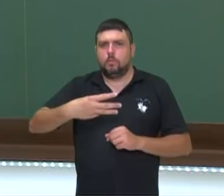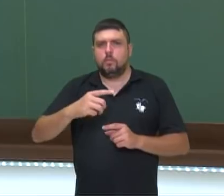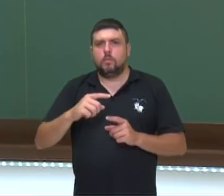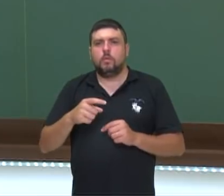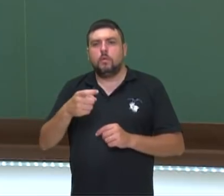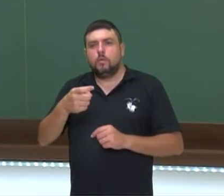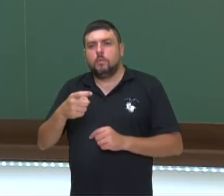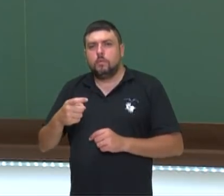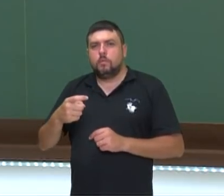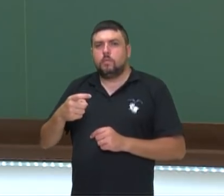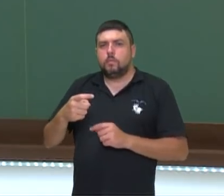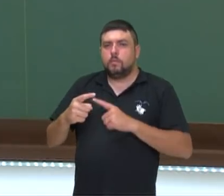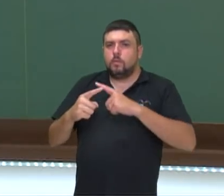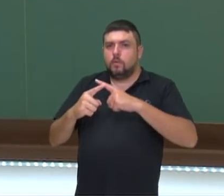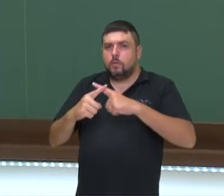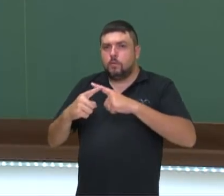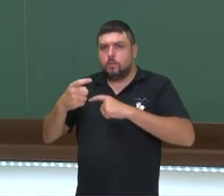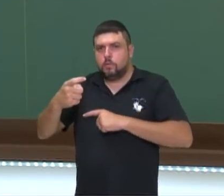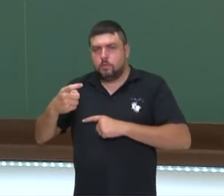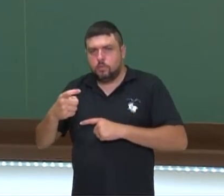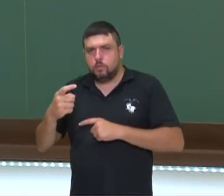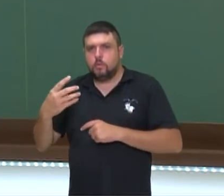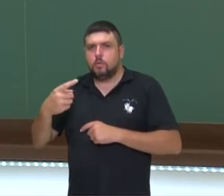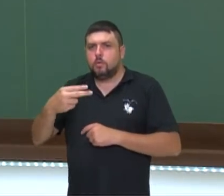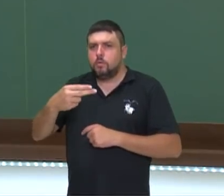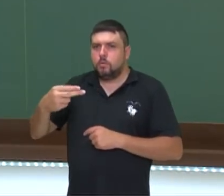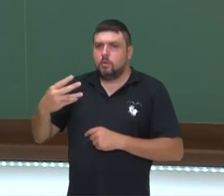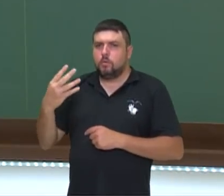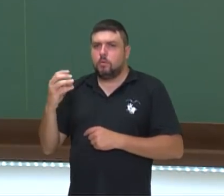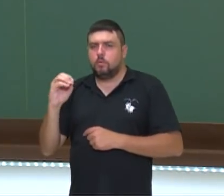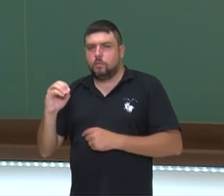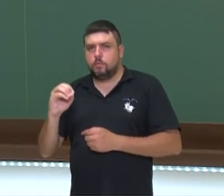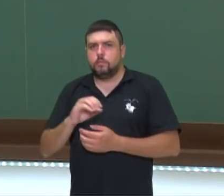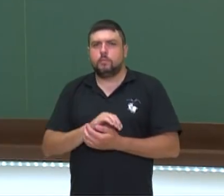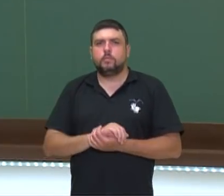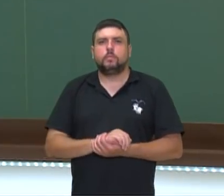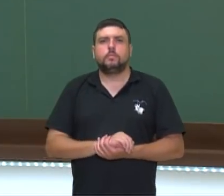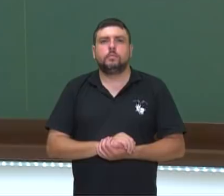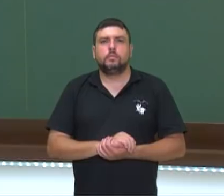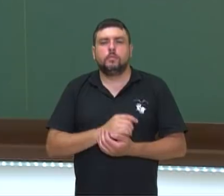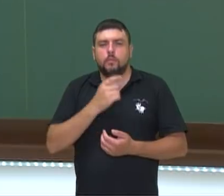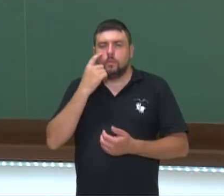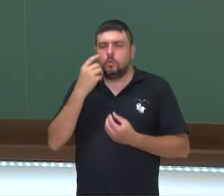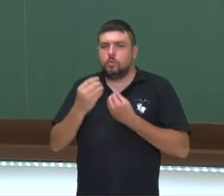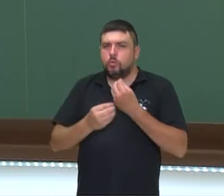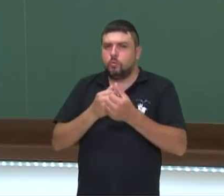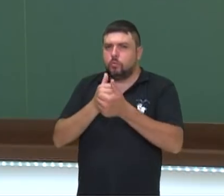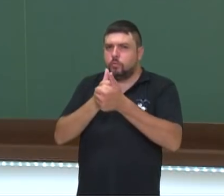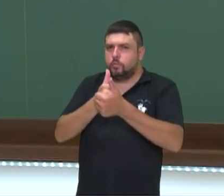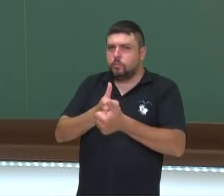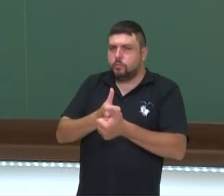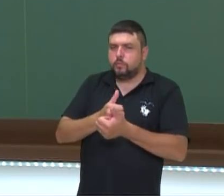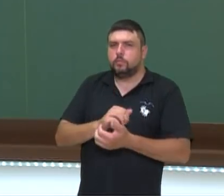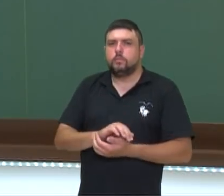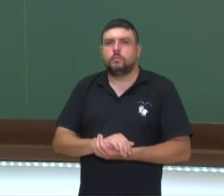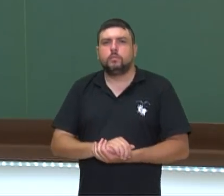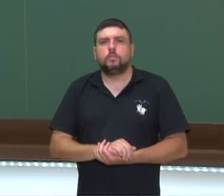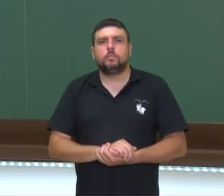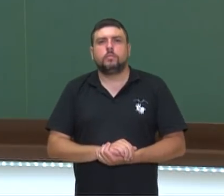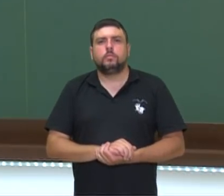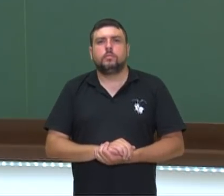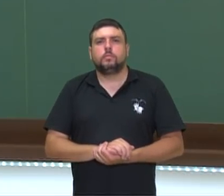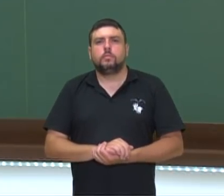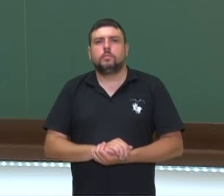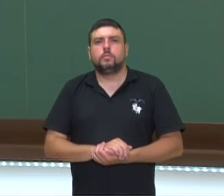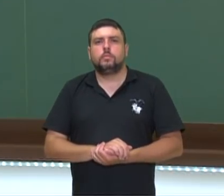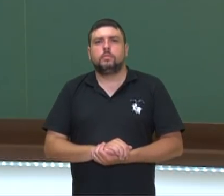igual a 40. Então, ficamos aqui, x mais 3 vezes x igual a 40. Aqui a gente vai aplicar a propriedade distributiva, x